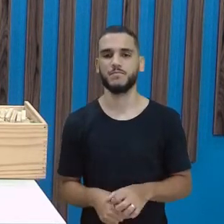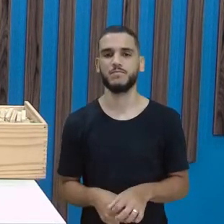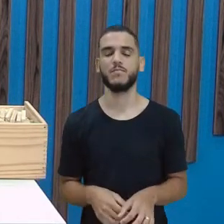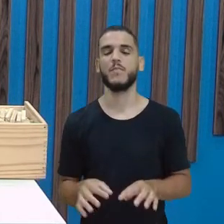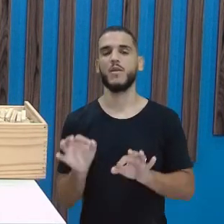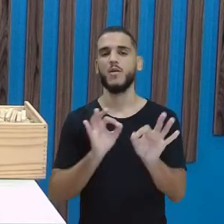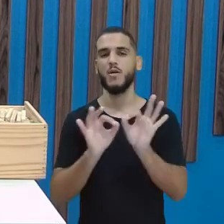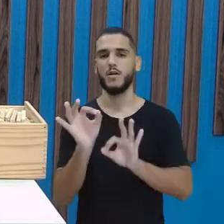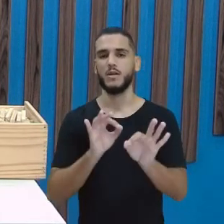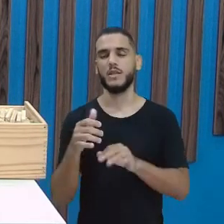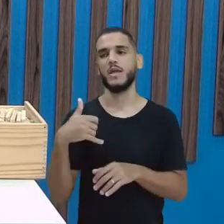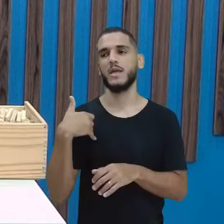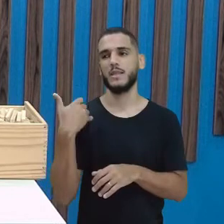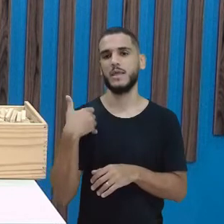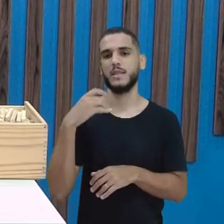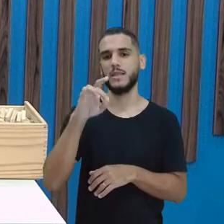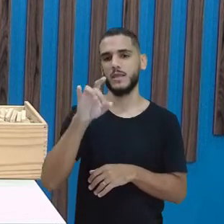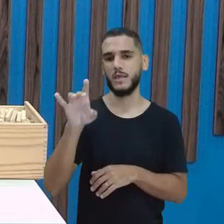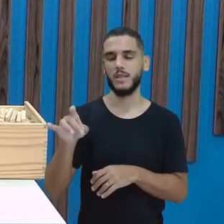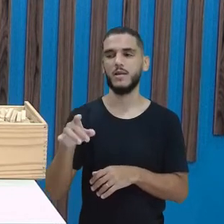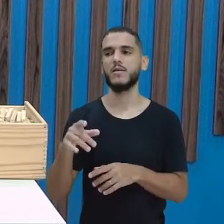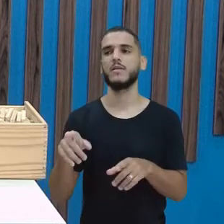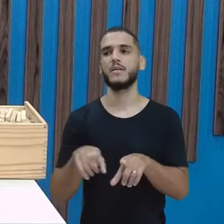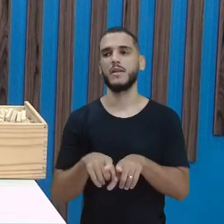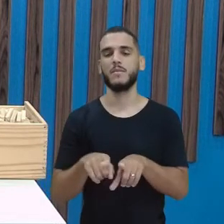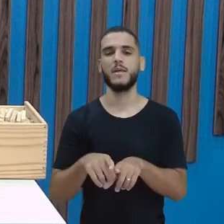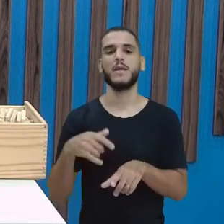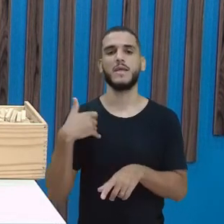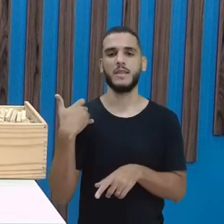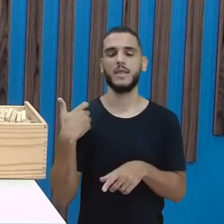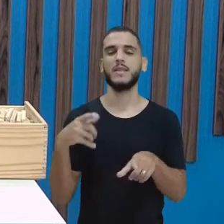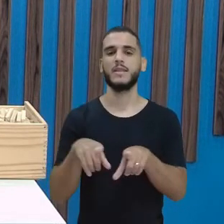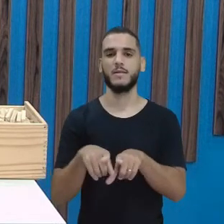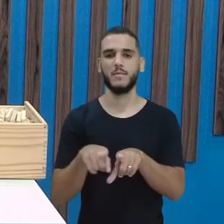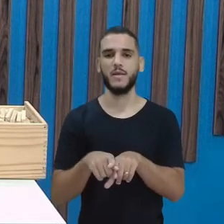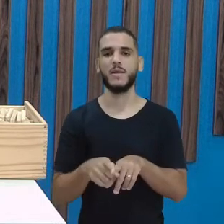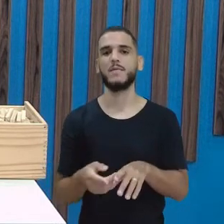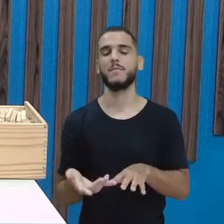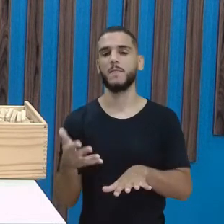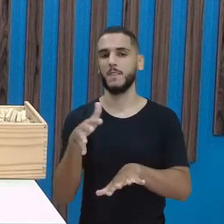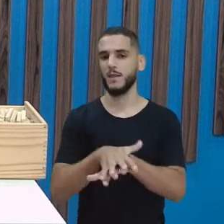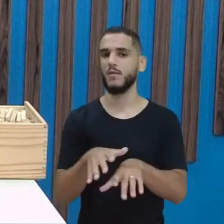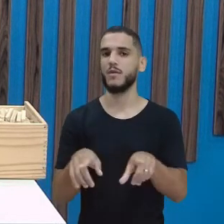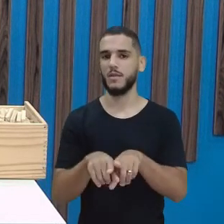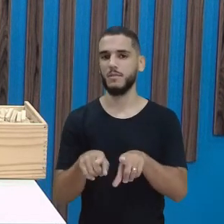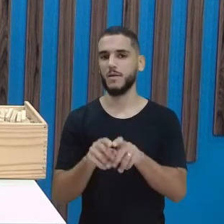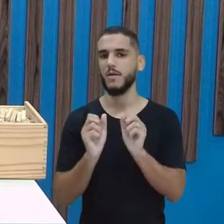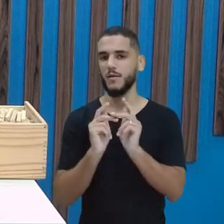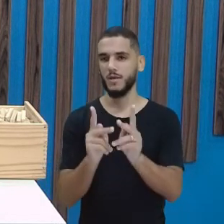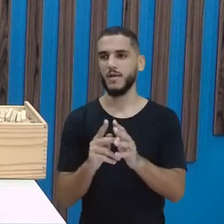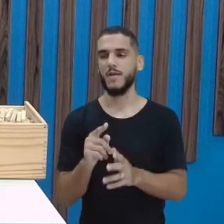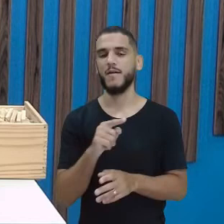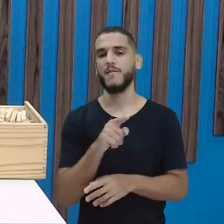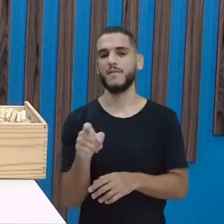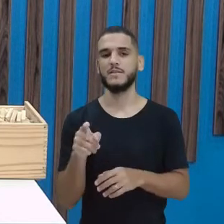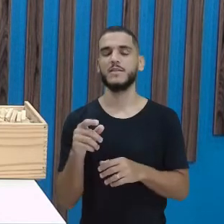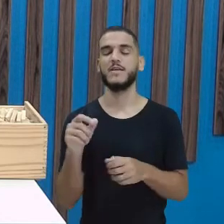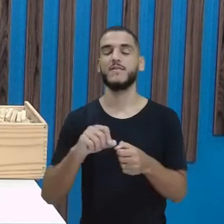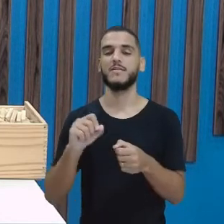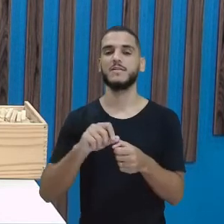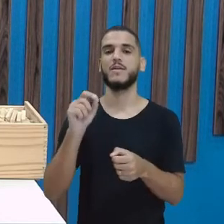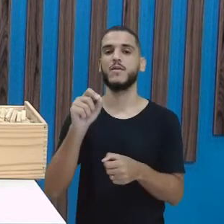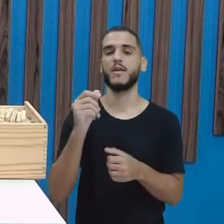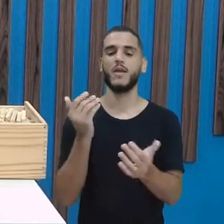Coloca as idades de cada um, a sua idade também, se inclua também nessa listinha, tá certo? E você vai fazer